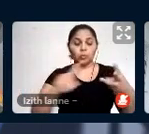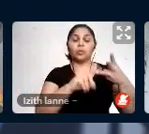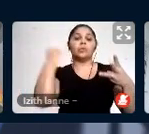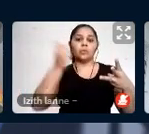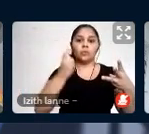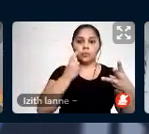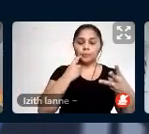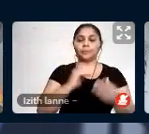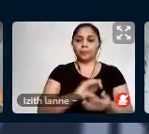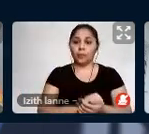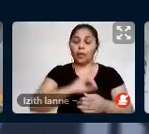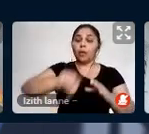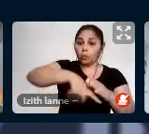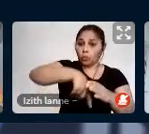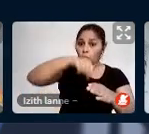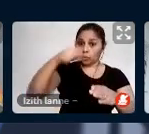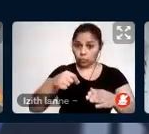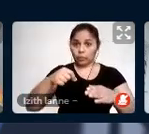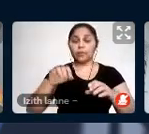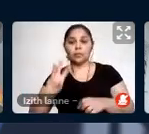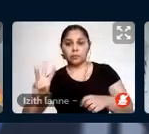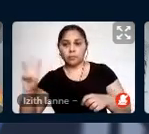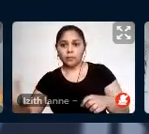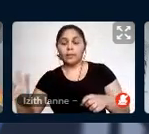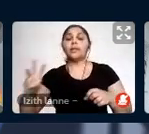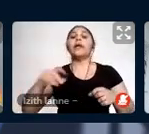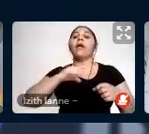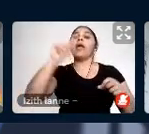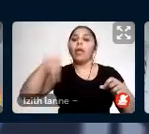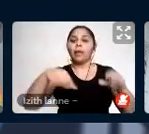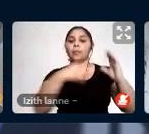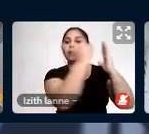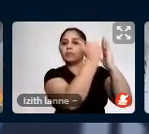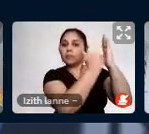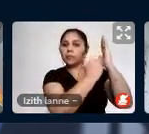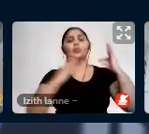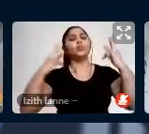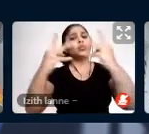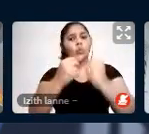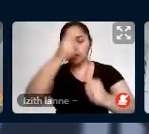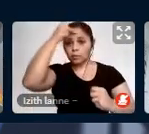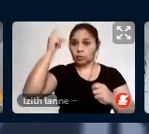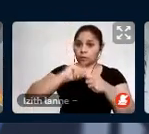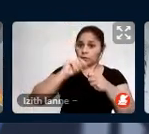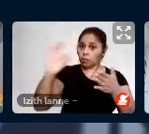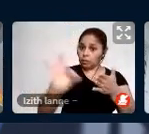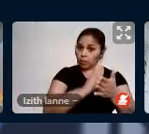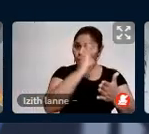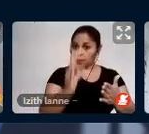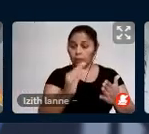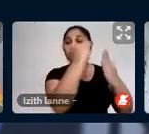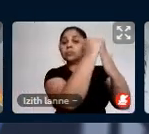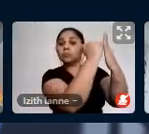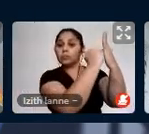eletrônico visa classificar todos os candidatos com inscrições homologadas para compor a lista da